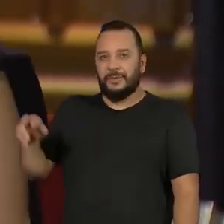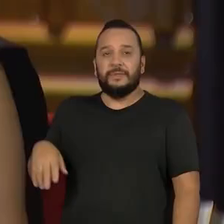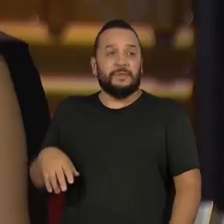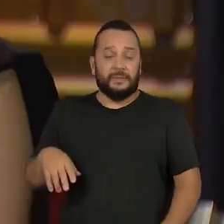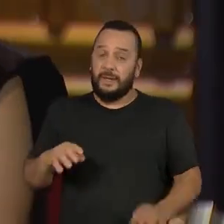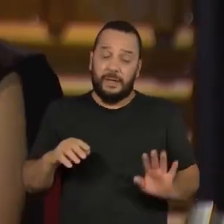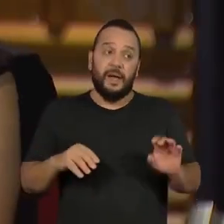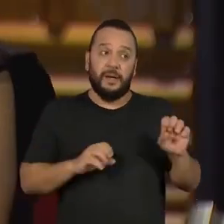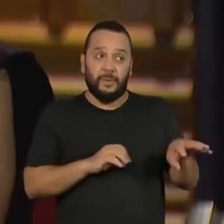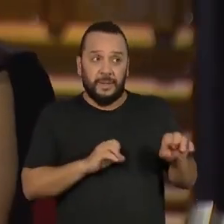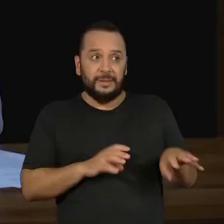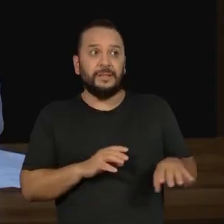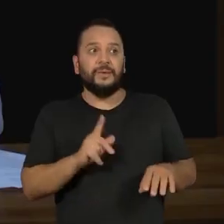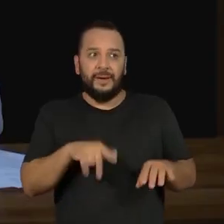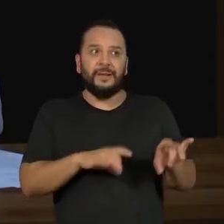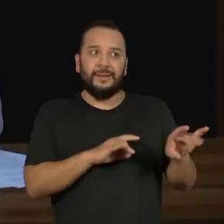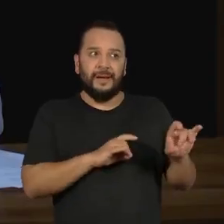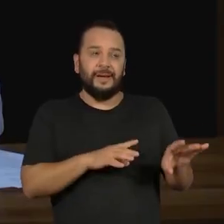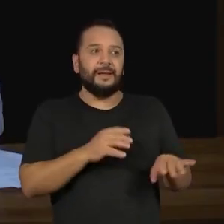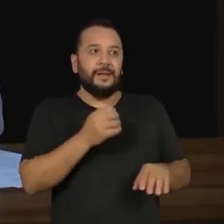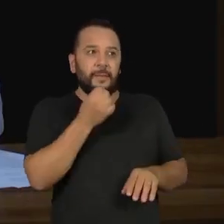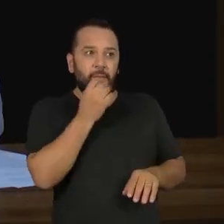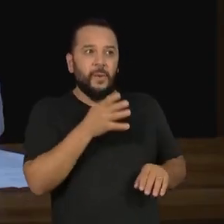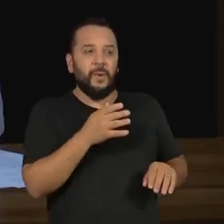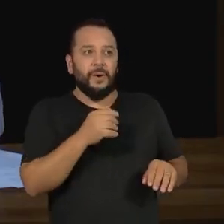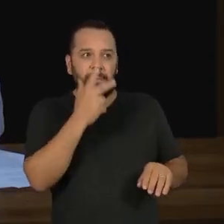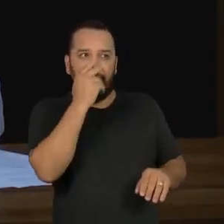e é é uma técnica muito atraente mesmo né